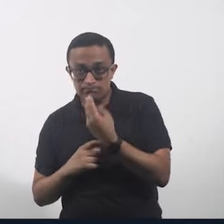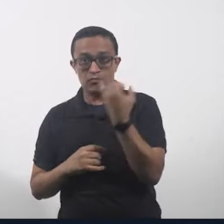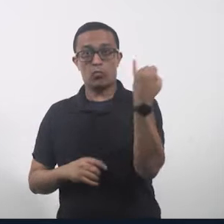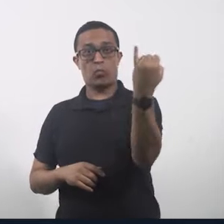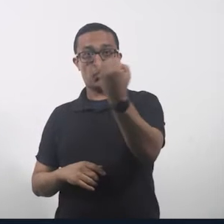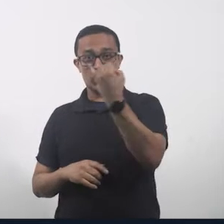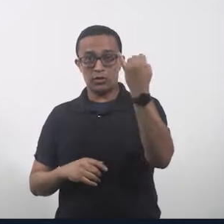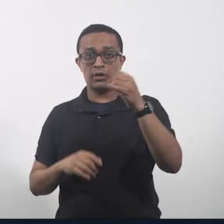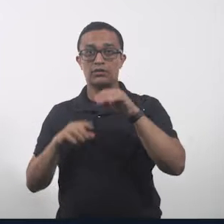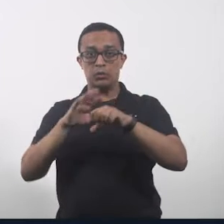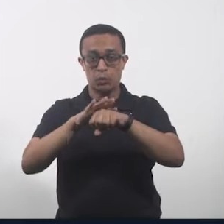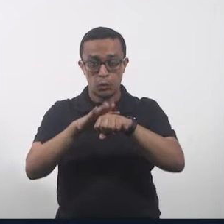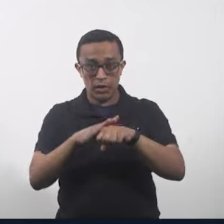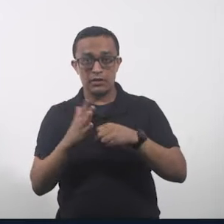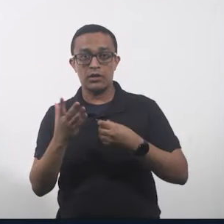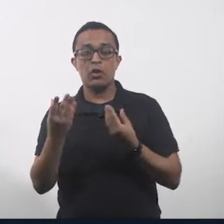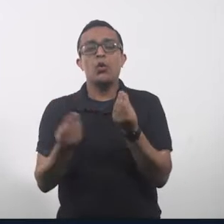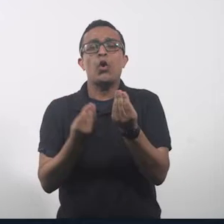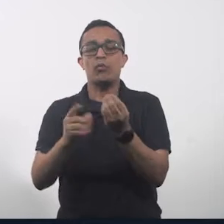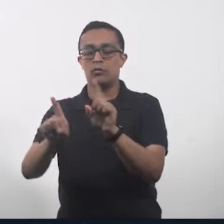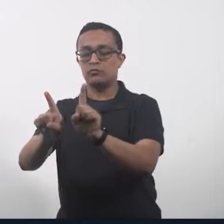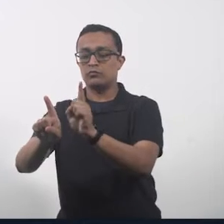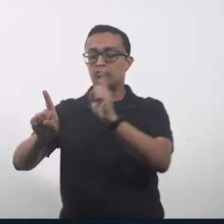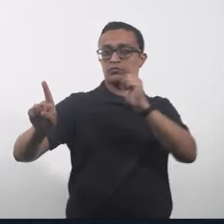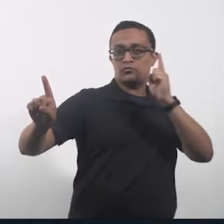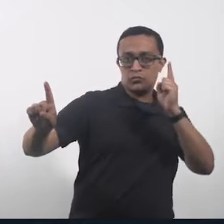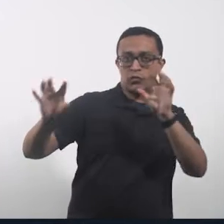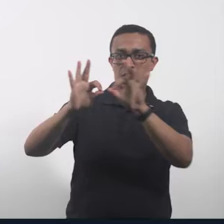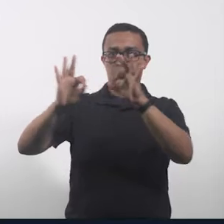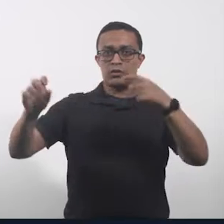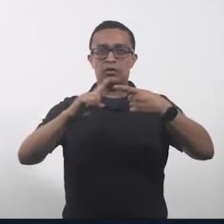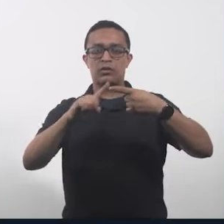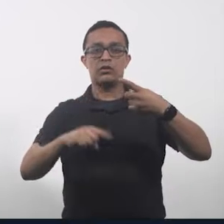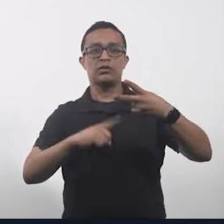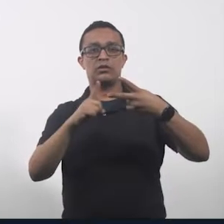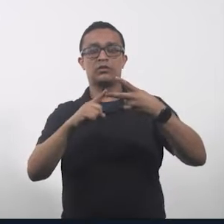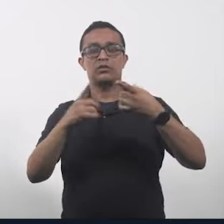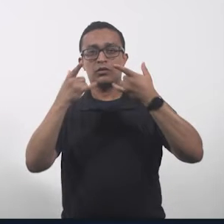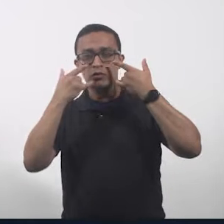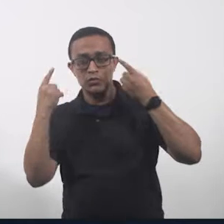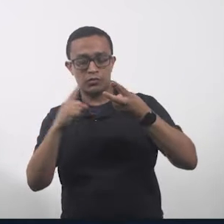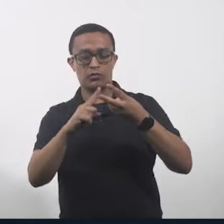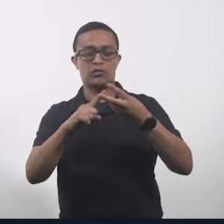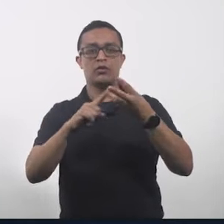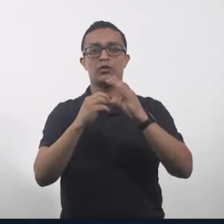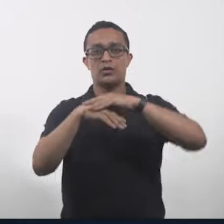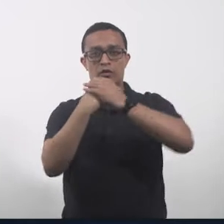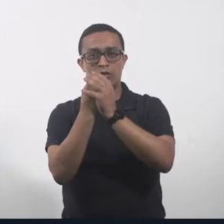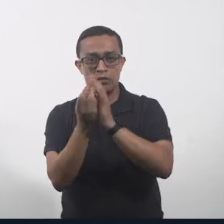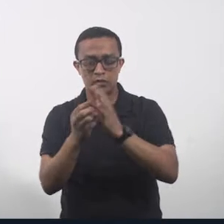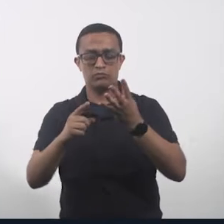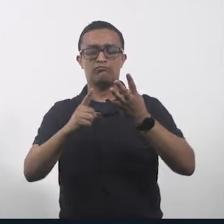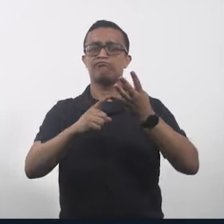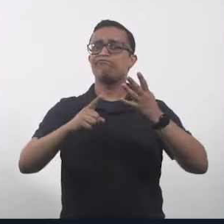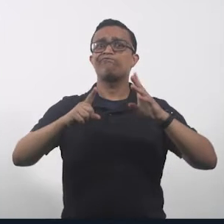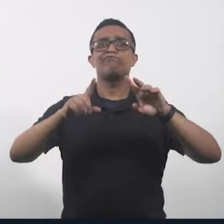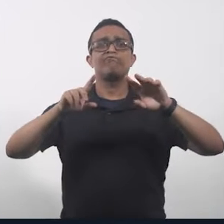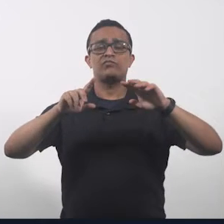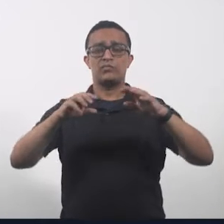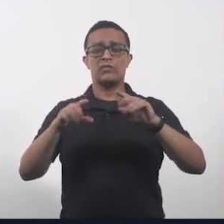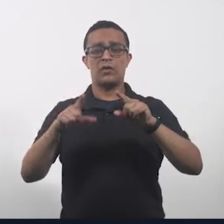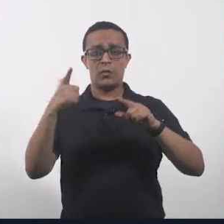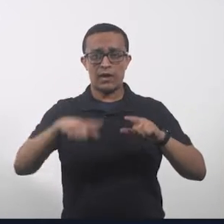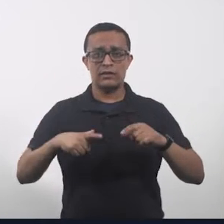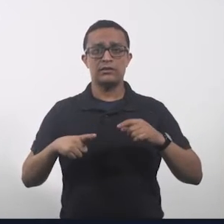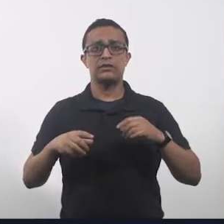doença. Entre elas estão o distanciamento social, a etiqueta respiratória, a higienização das mãos, uso de máscaras, limpeza